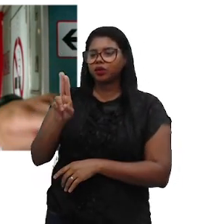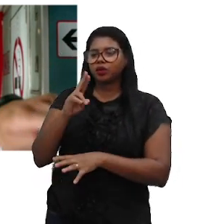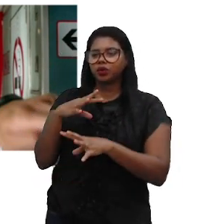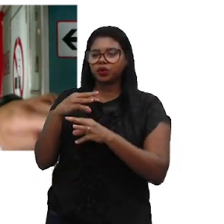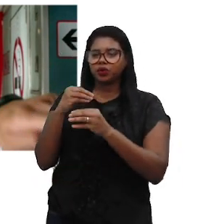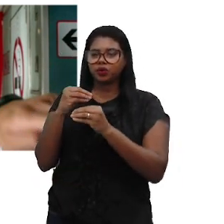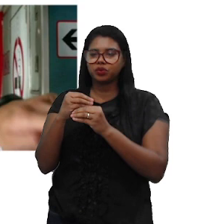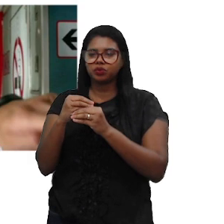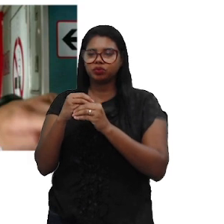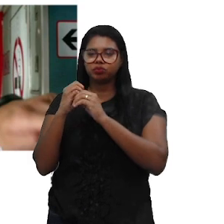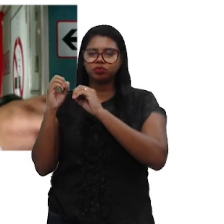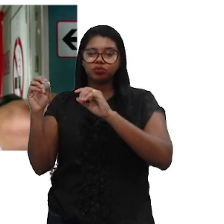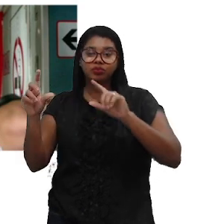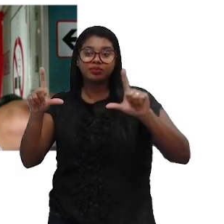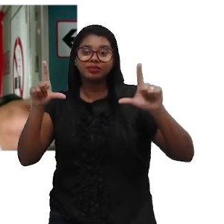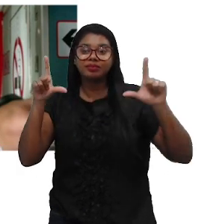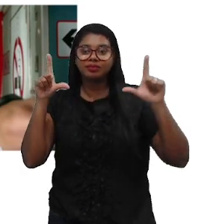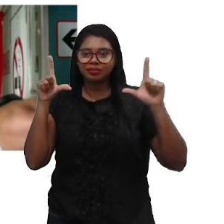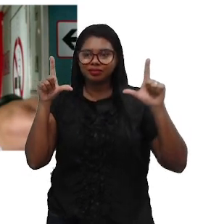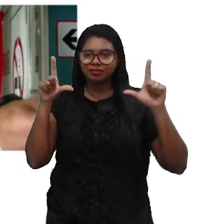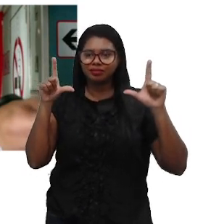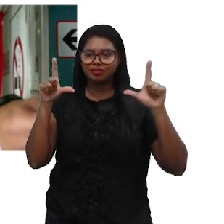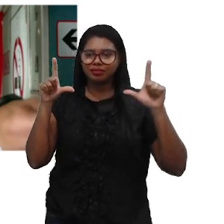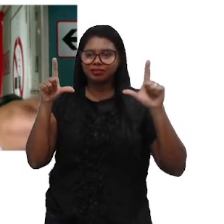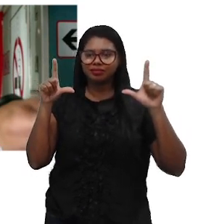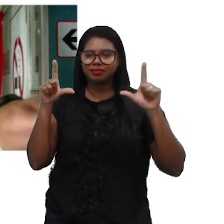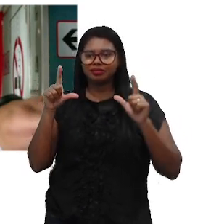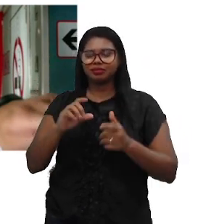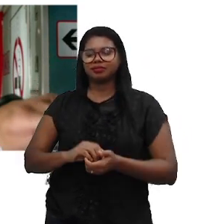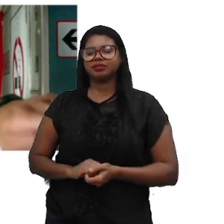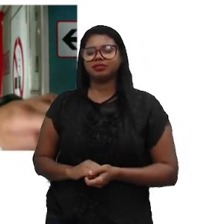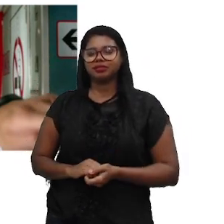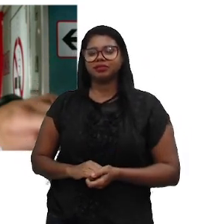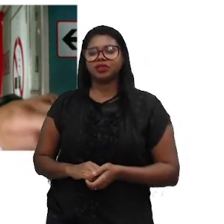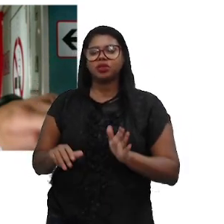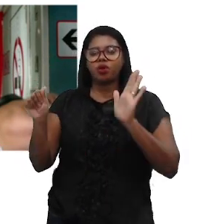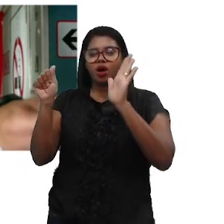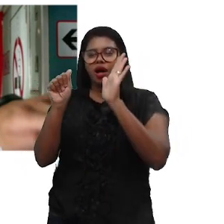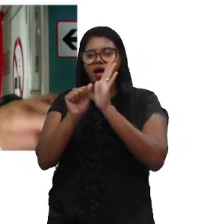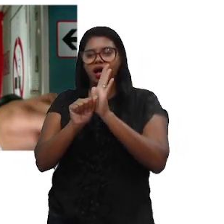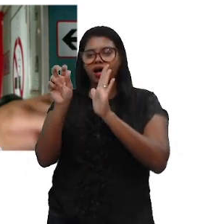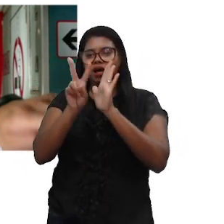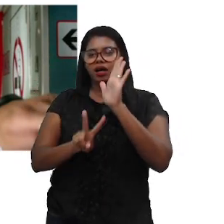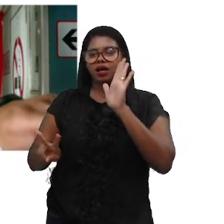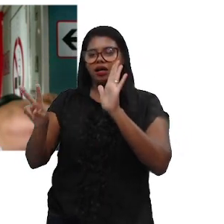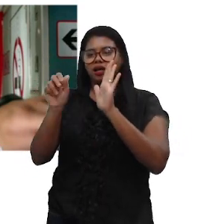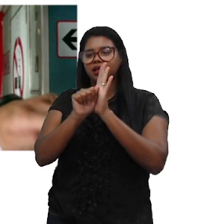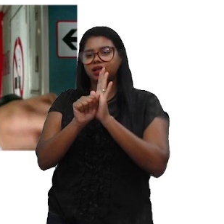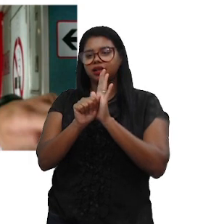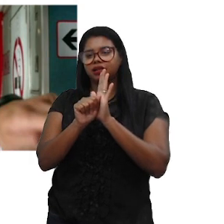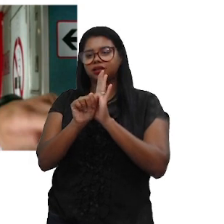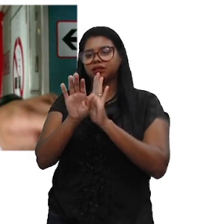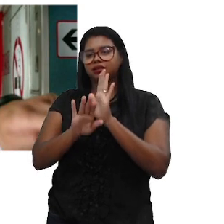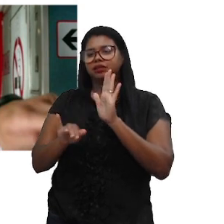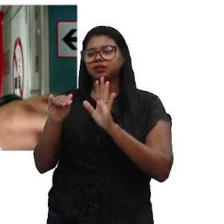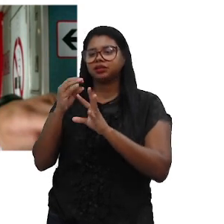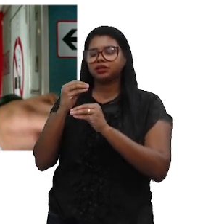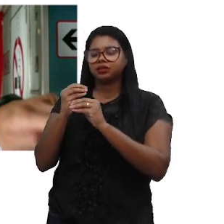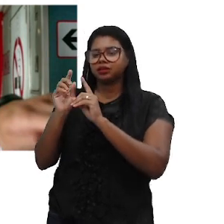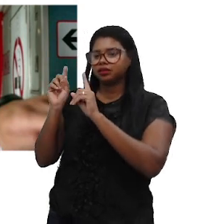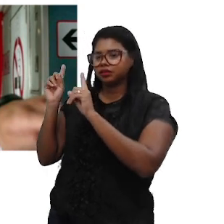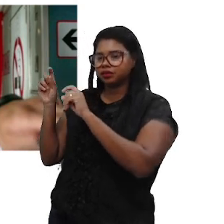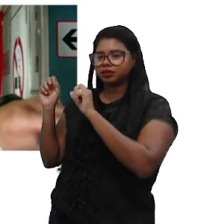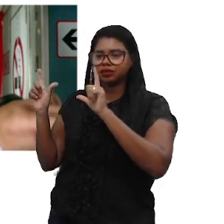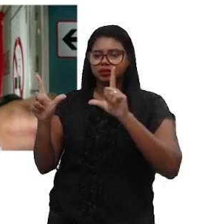no audiovisual, né? O storyboard ele é tipo um guia visual, né? Um rascunho da cena que vai